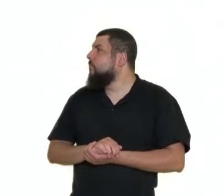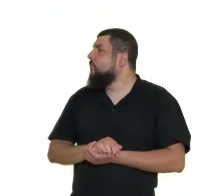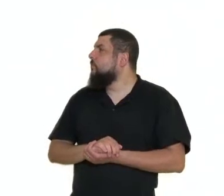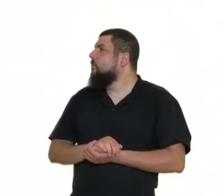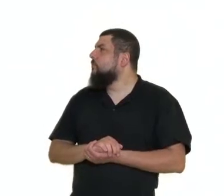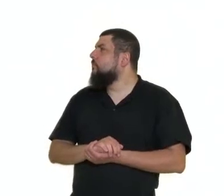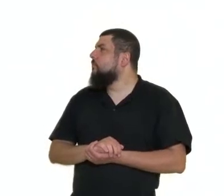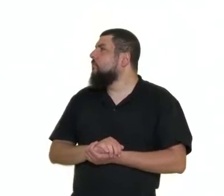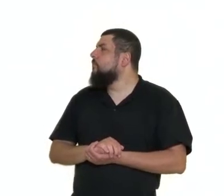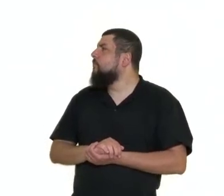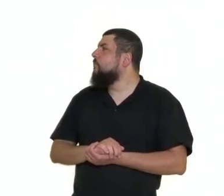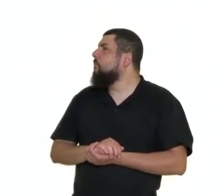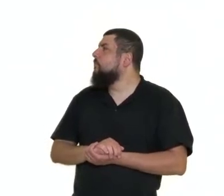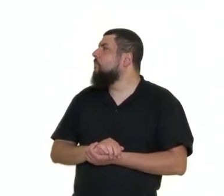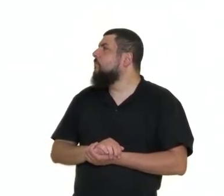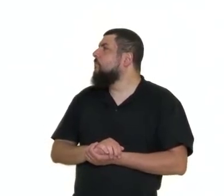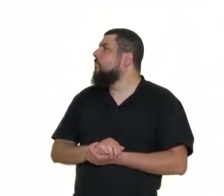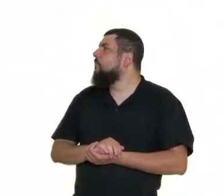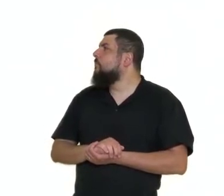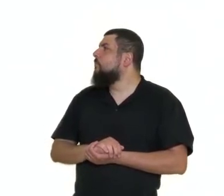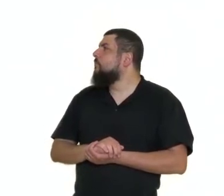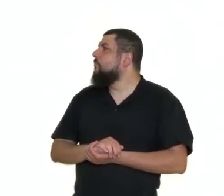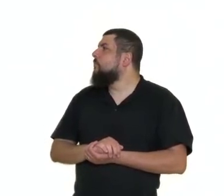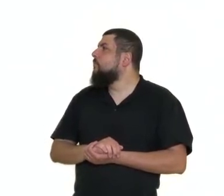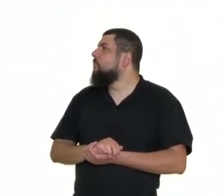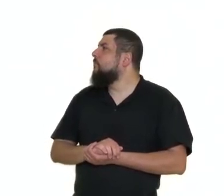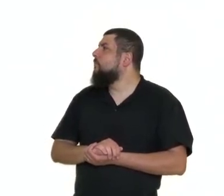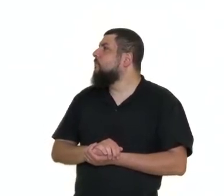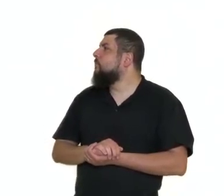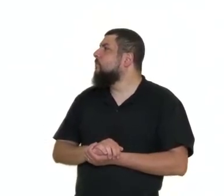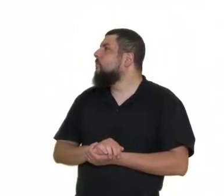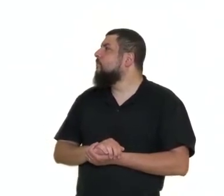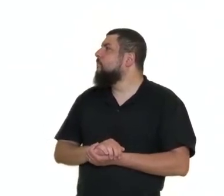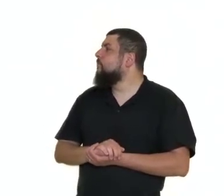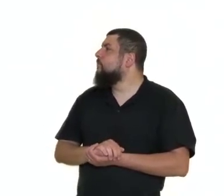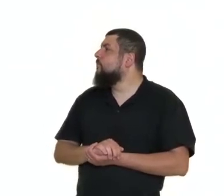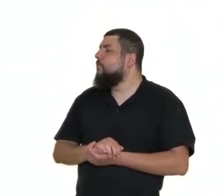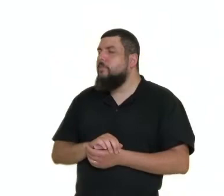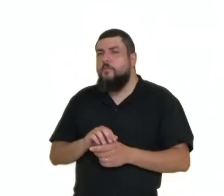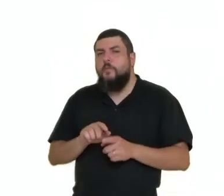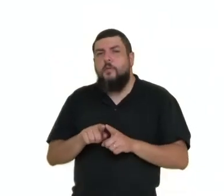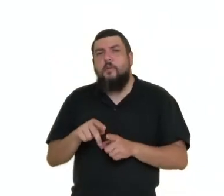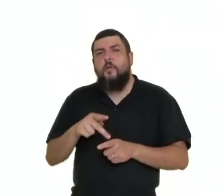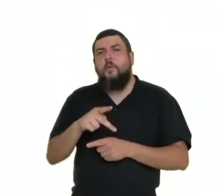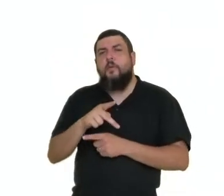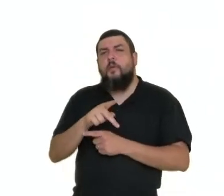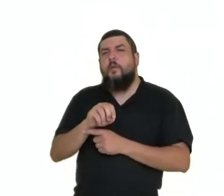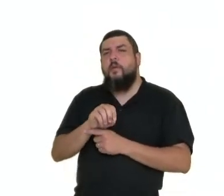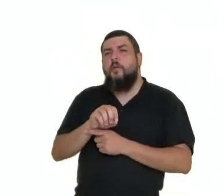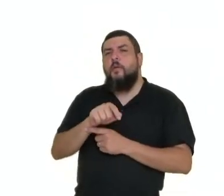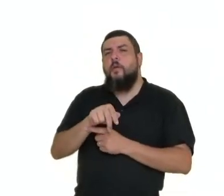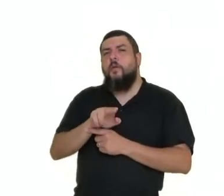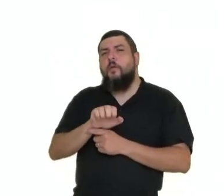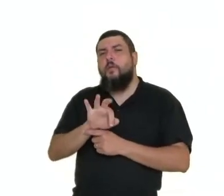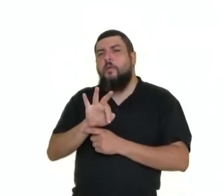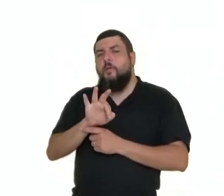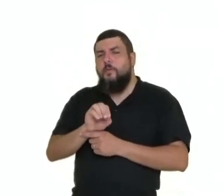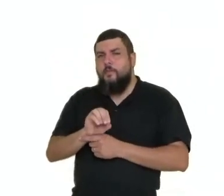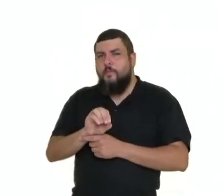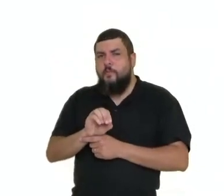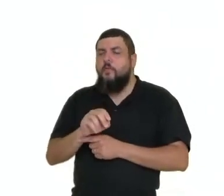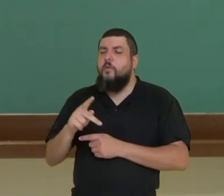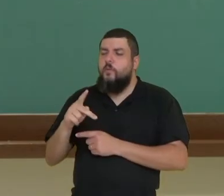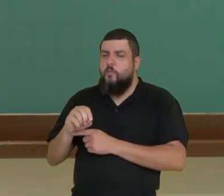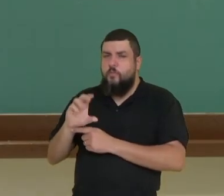bueno, um pouquito sí, referindo-se justamente a termo pouco. Beleza? Parabéns aí